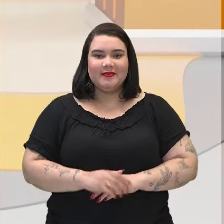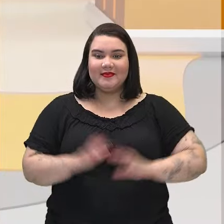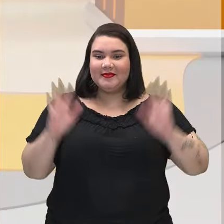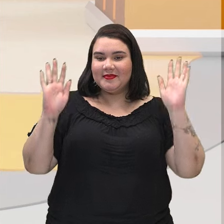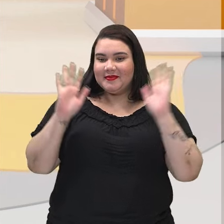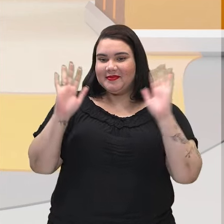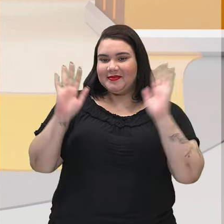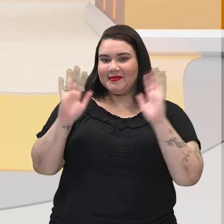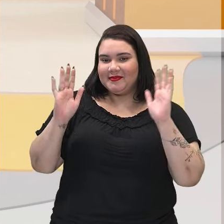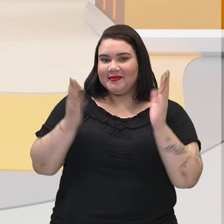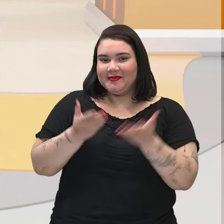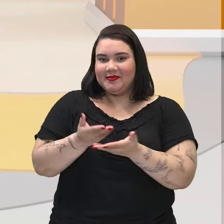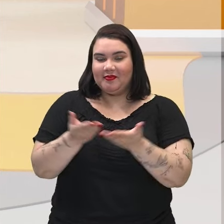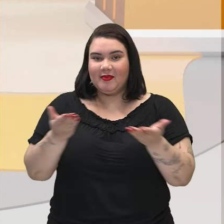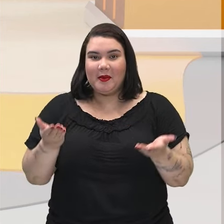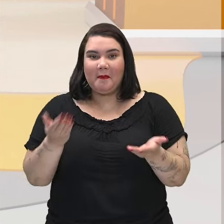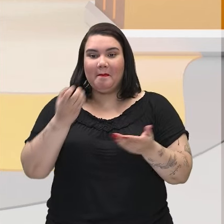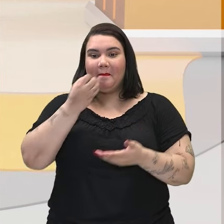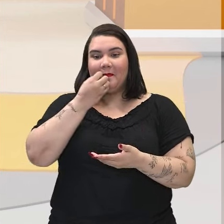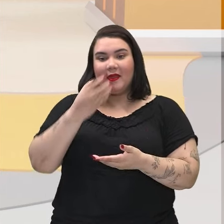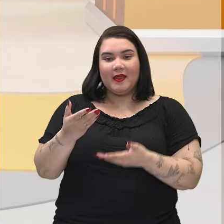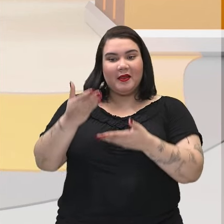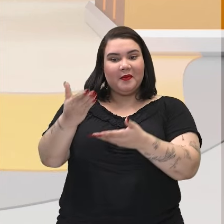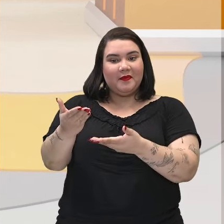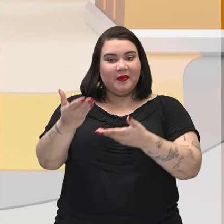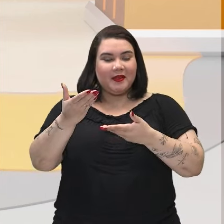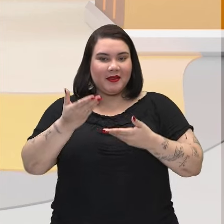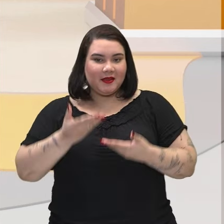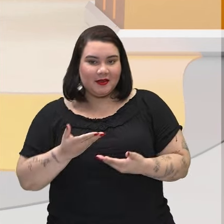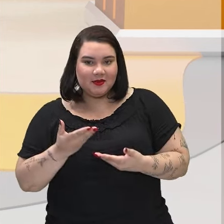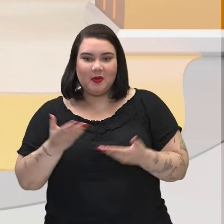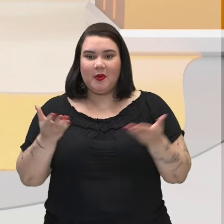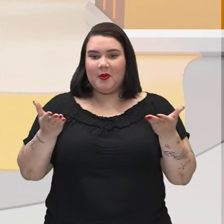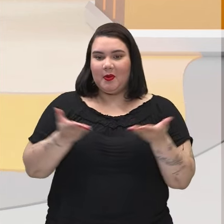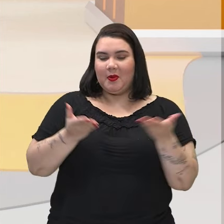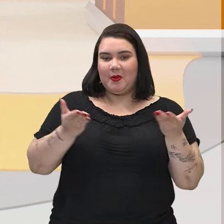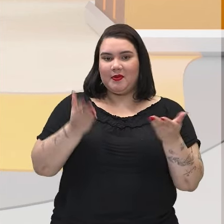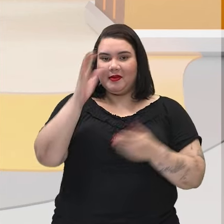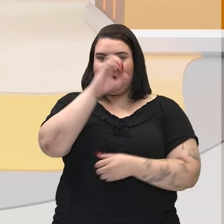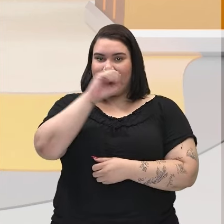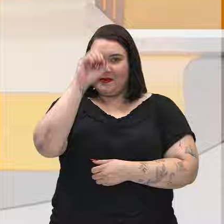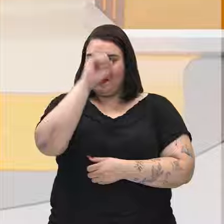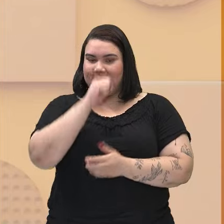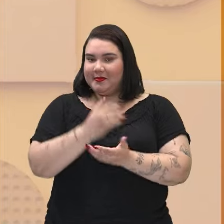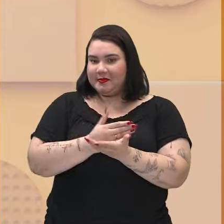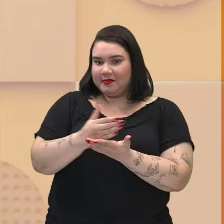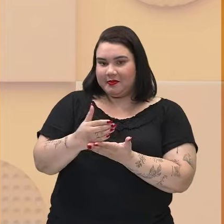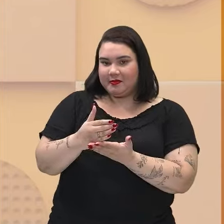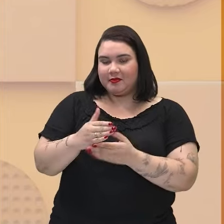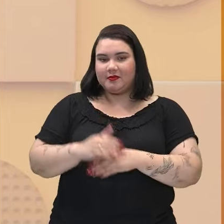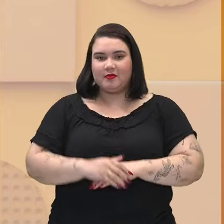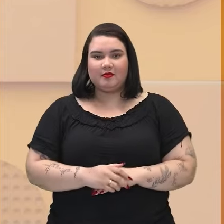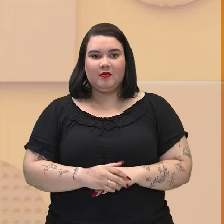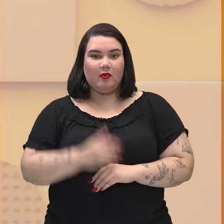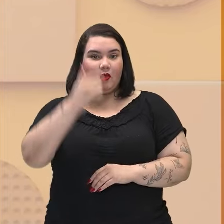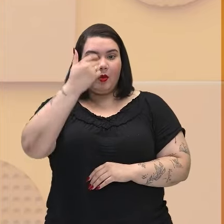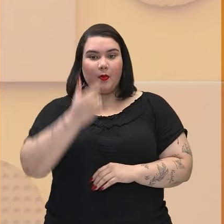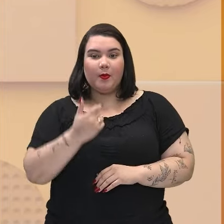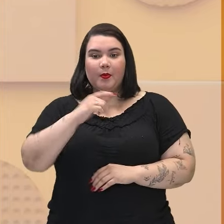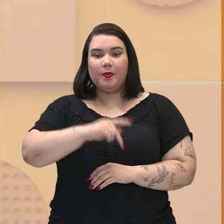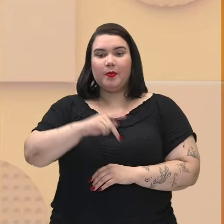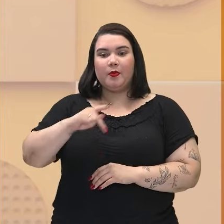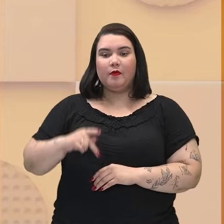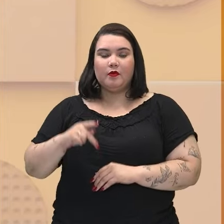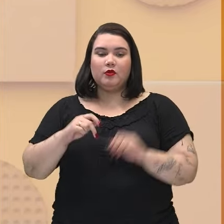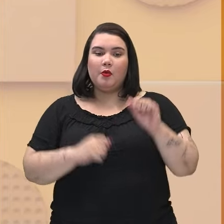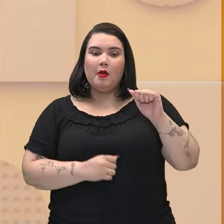Olá, meus queridos, sejam todos bem-vindos e bem-vindas ao nosso momento de aprendizado. Eu sou o professor Artemison